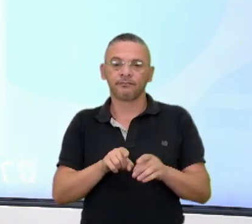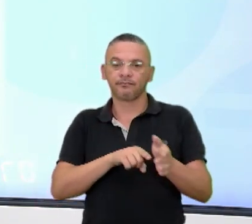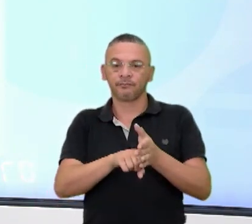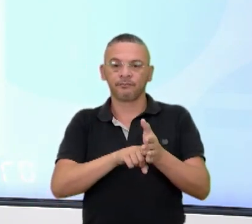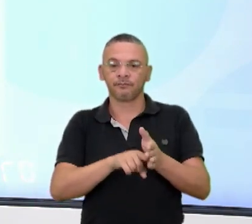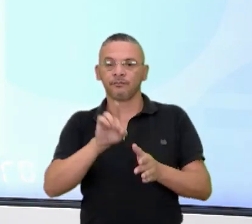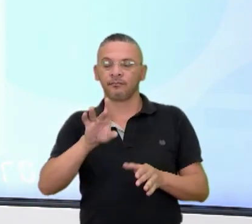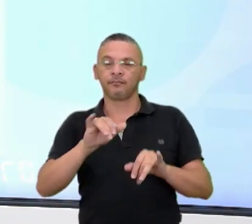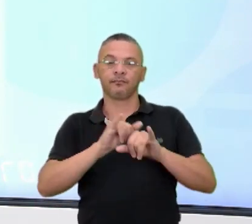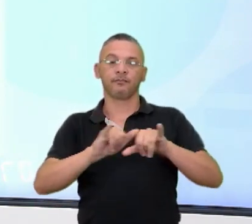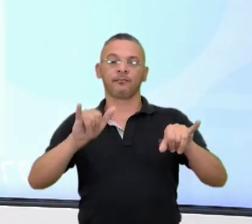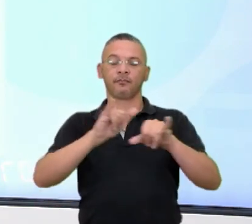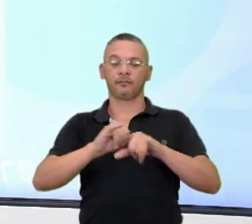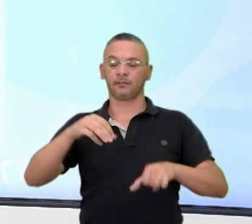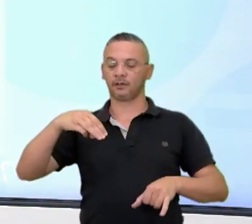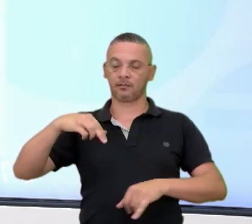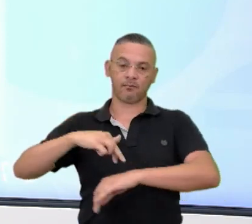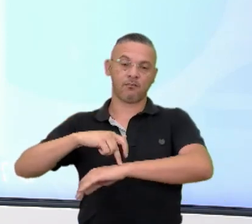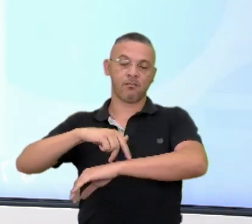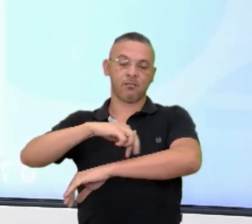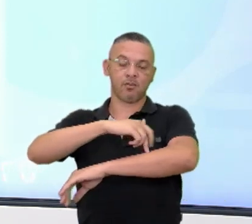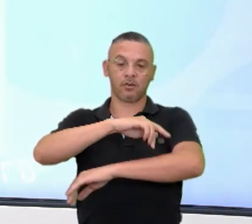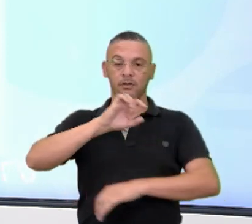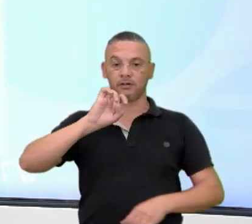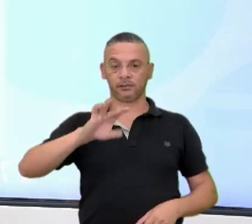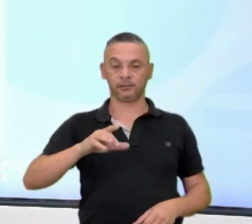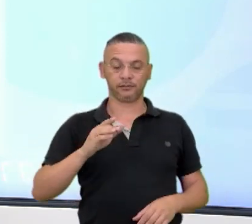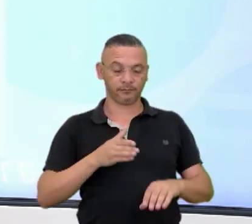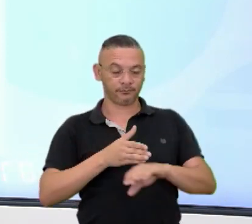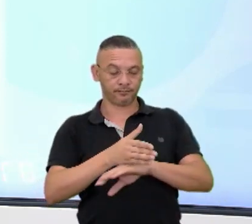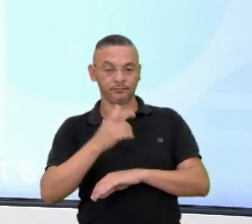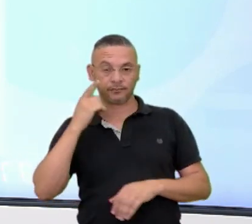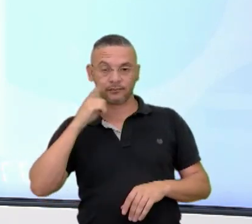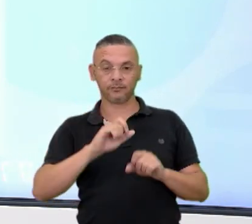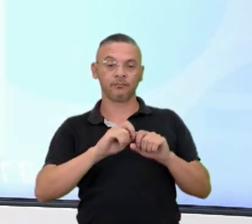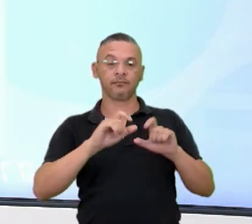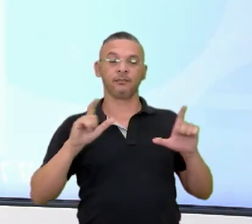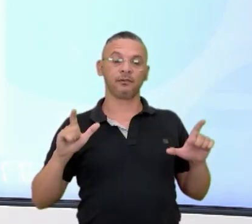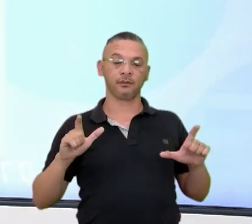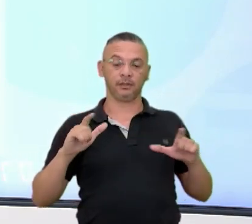certeza. Acertou, celebrou, pegou qual é a ideia? Vamos para o próximo? Na tela.